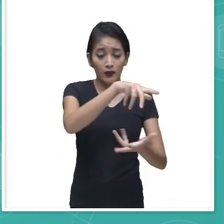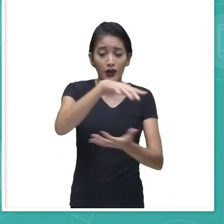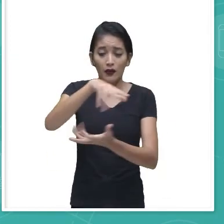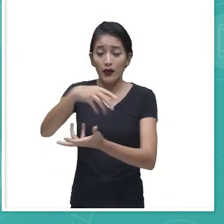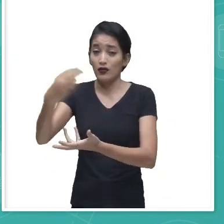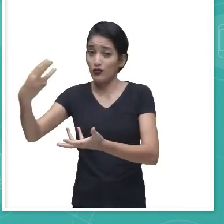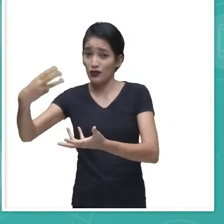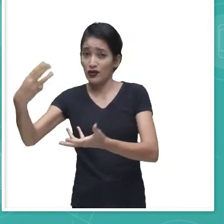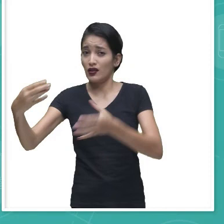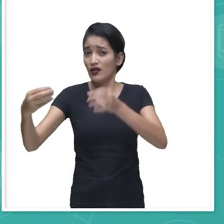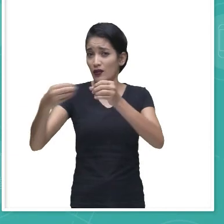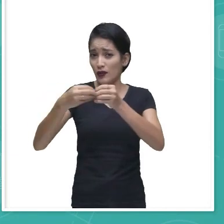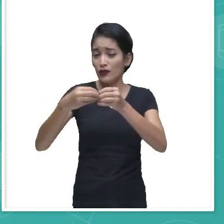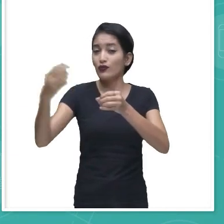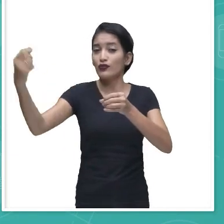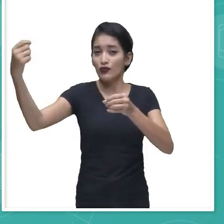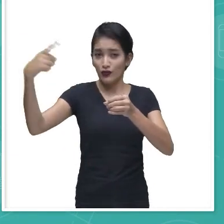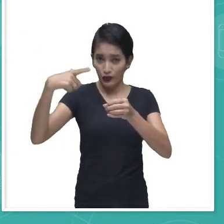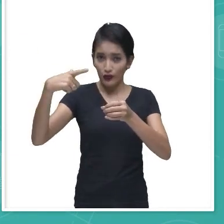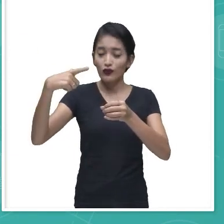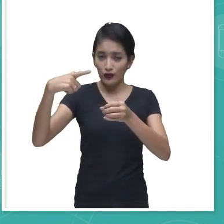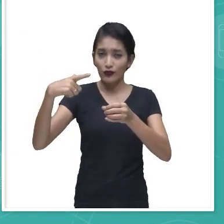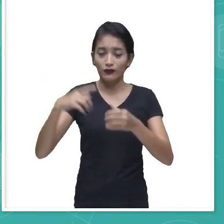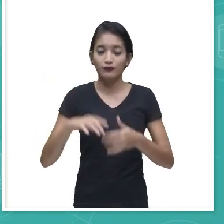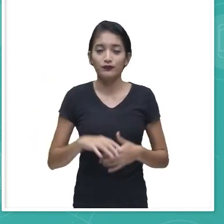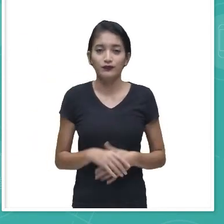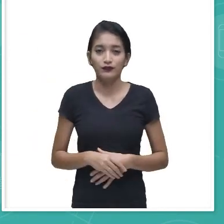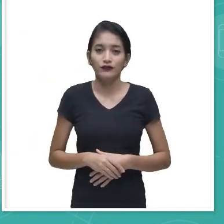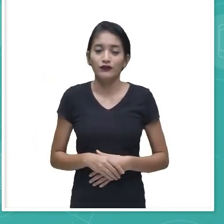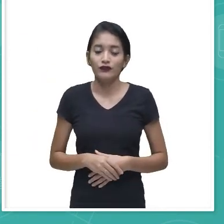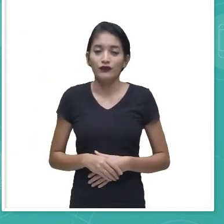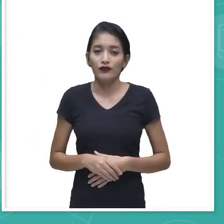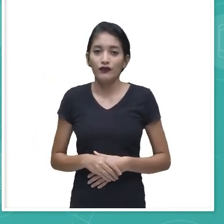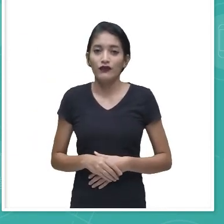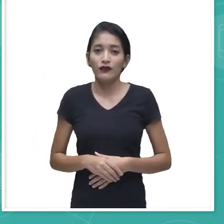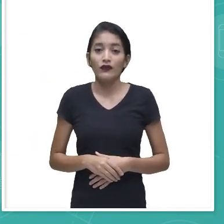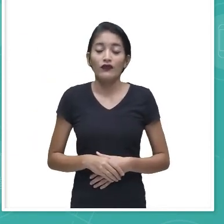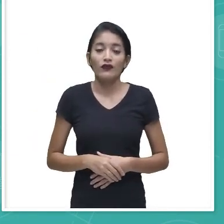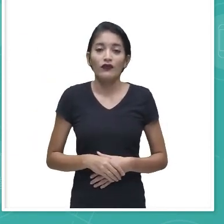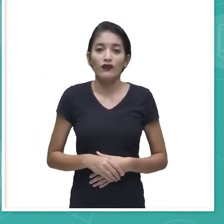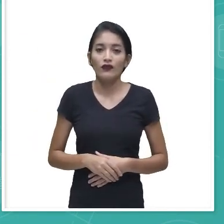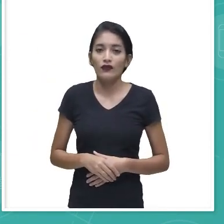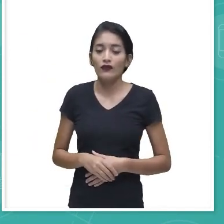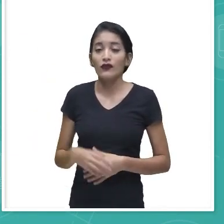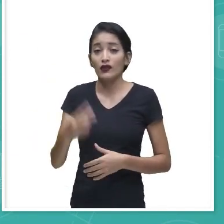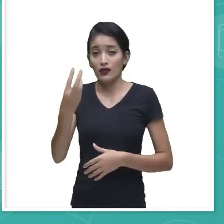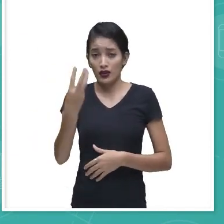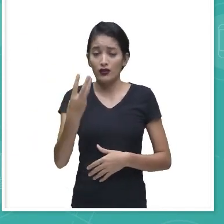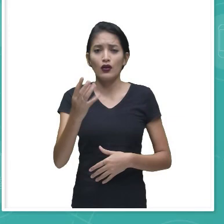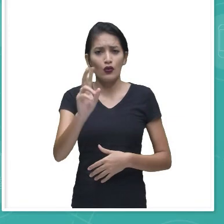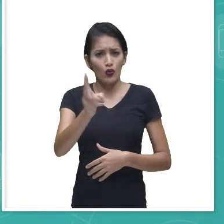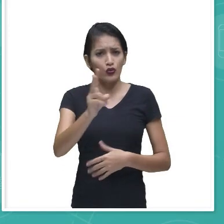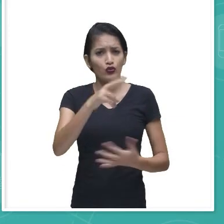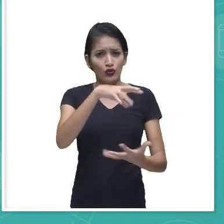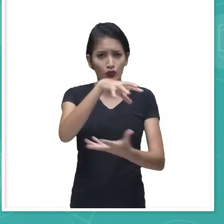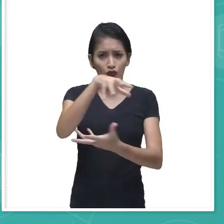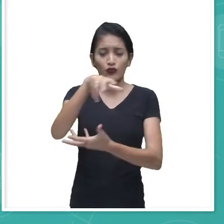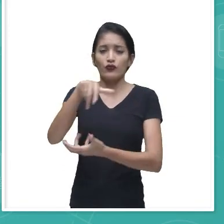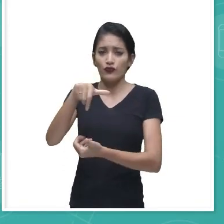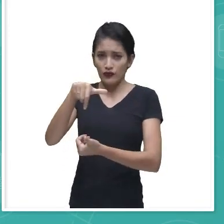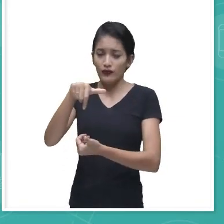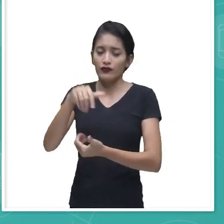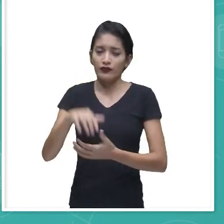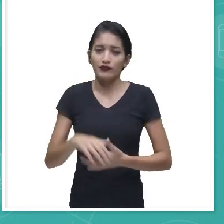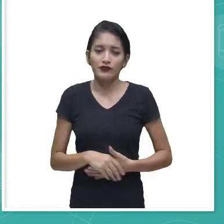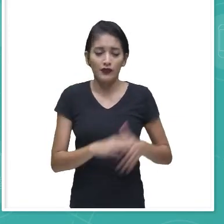planeta mais próximo ao Sol, né? O mais próximo ao Sol é Mercúrio, em seguida vem Vênus, em terceiro a Terra, né? Que a gente vê aí é a